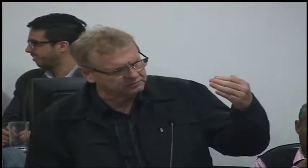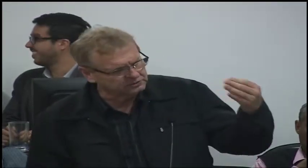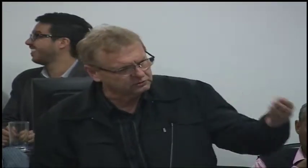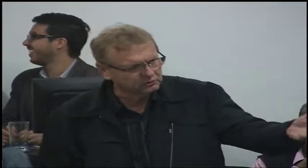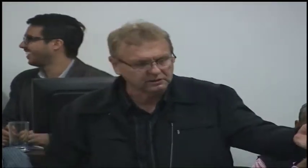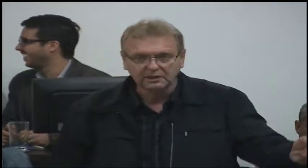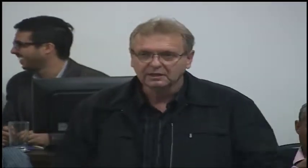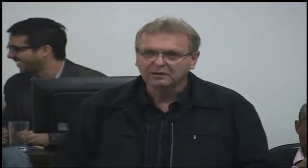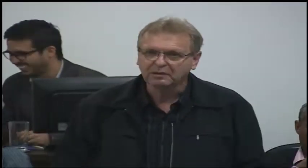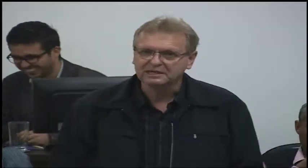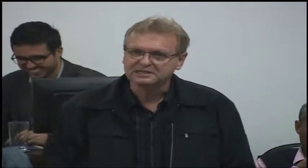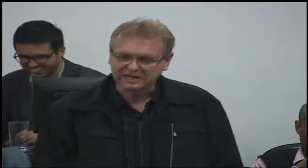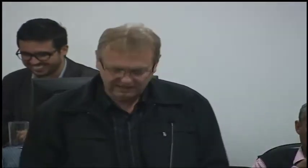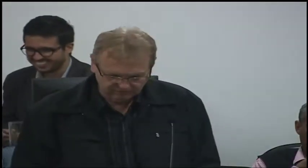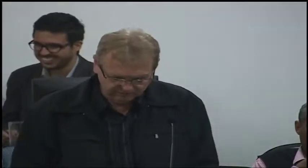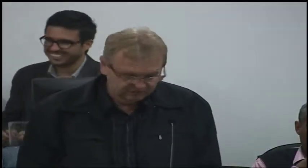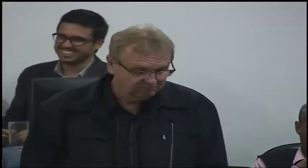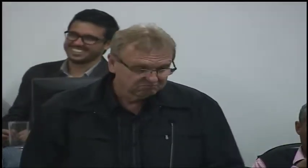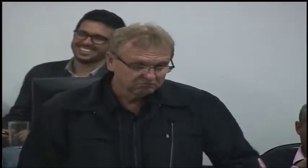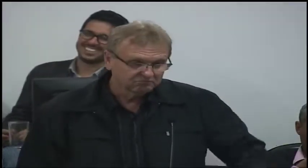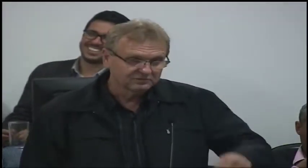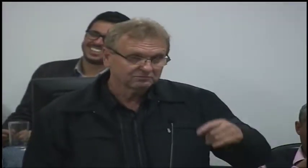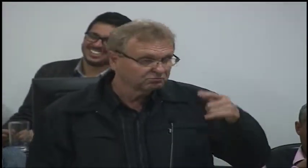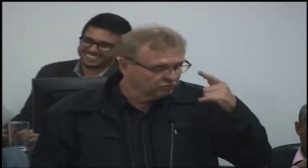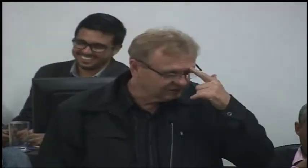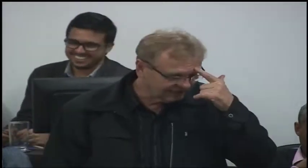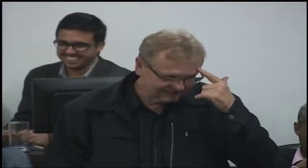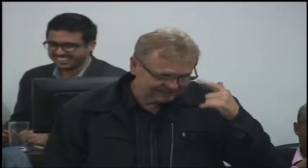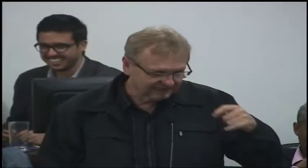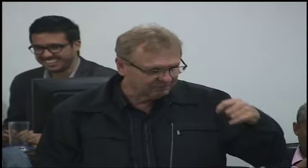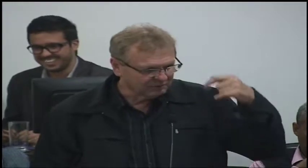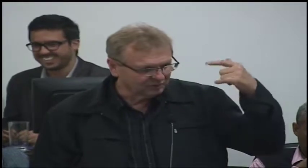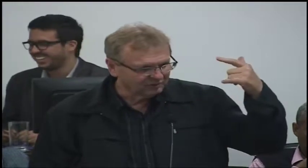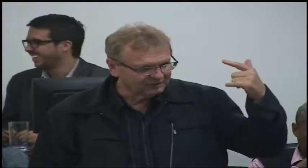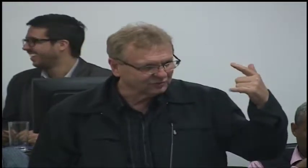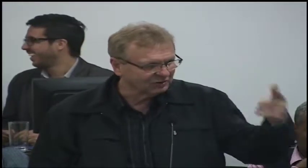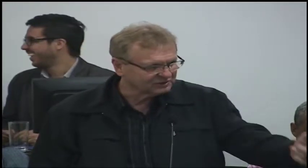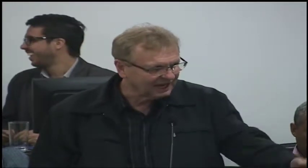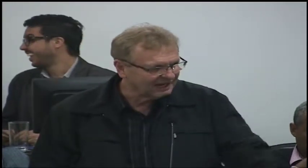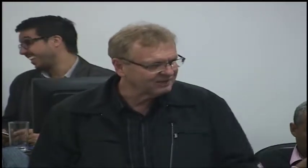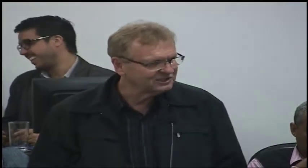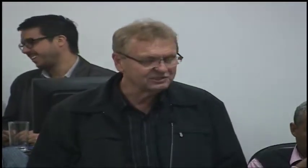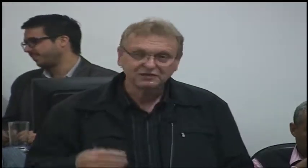projetos sobre isso, o doutor Marcelo, muito interessante aquele projeto